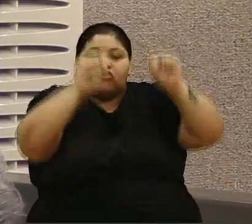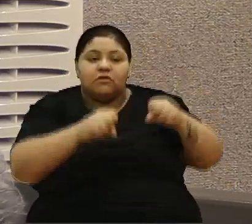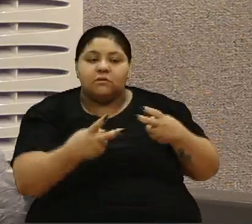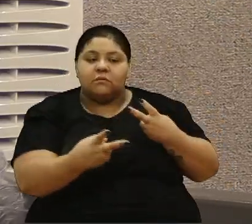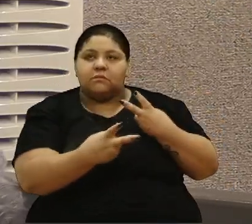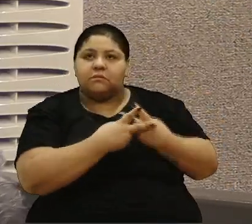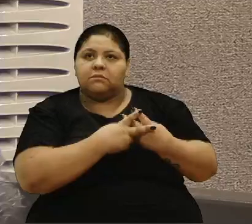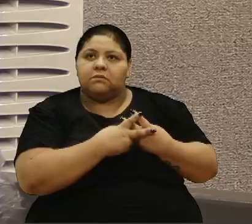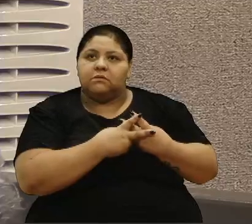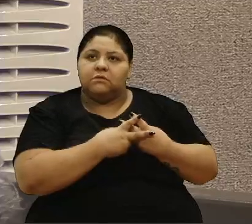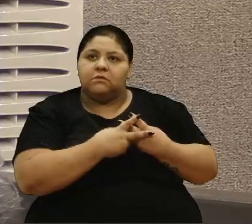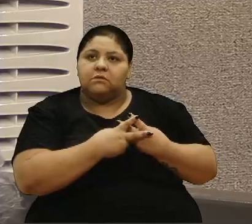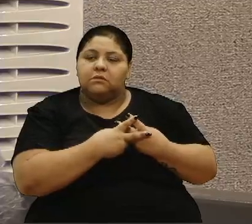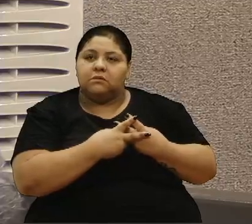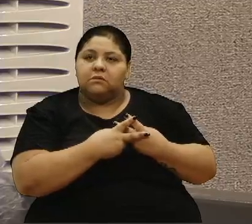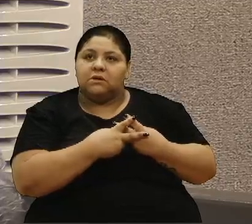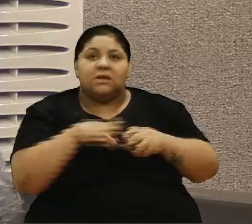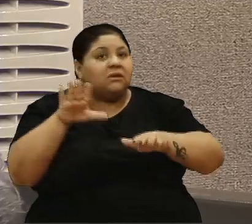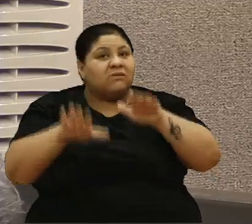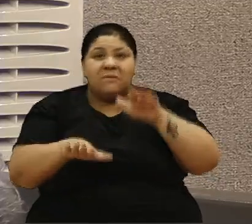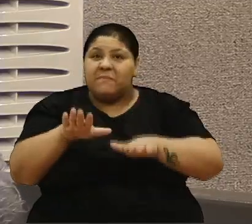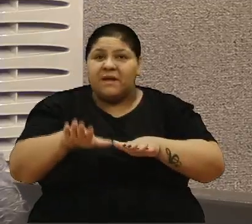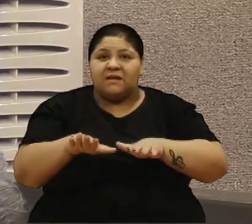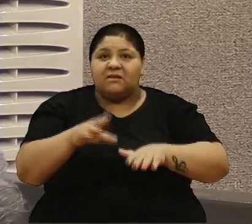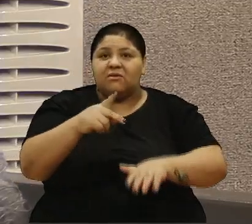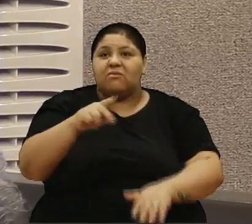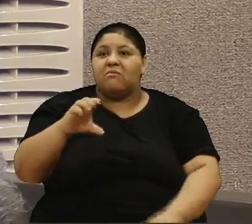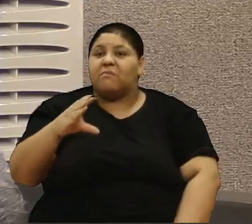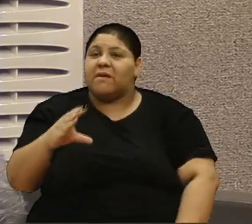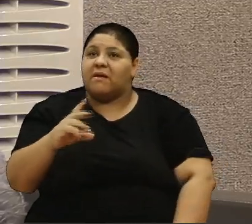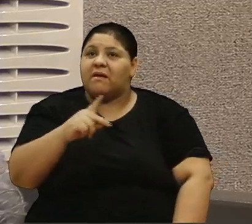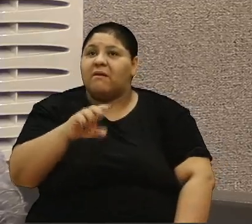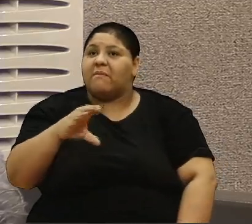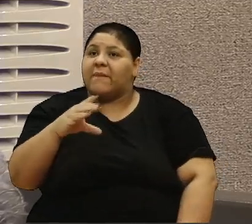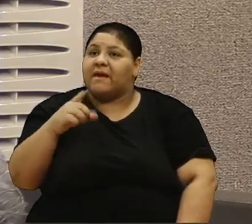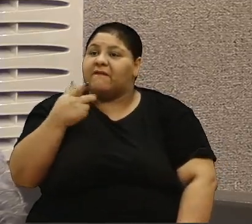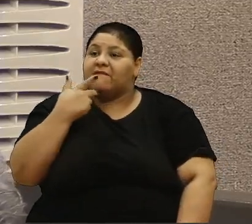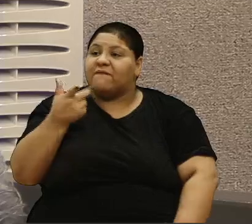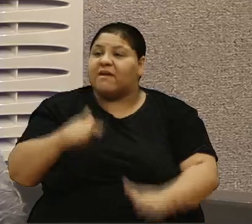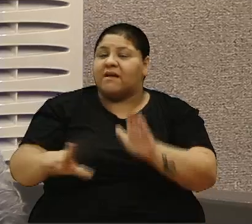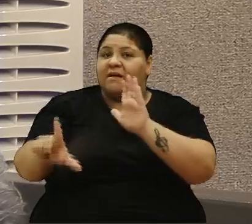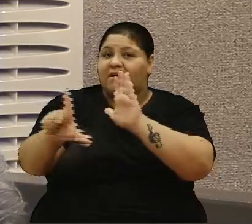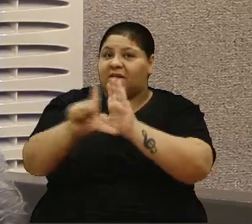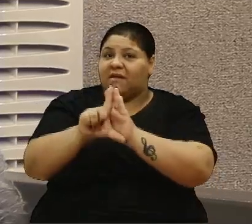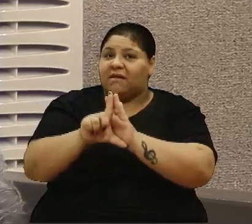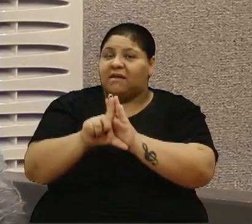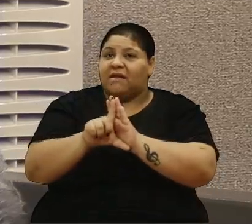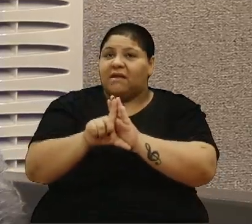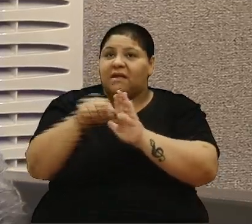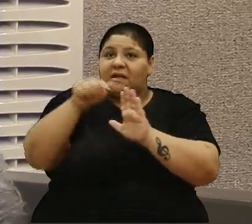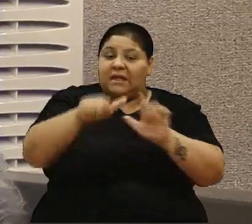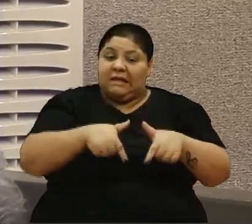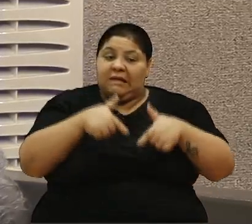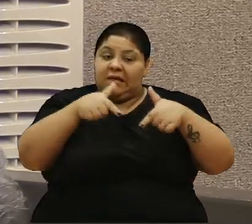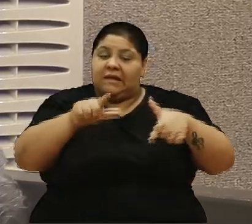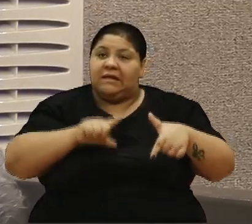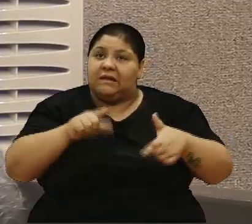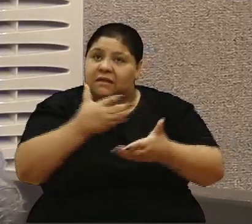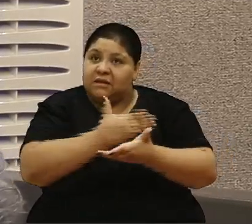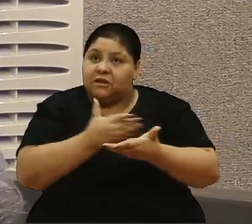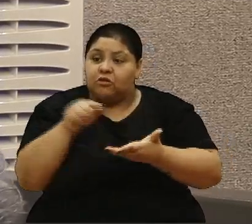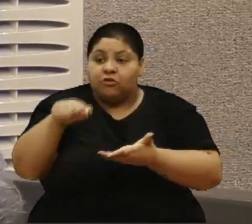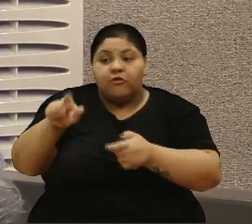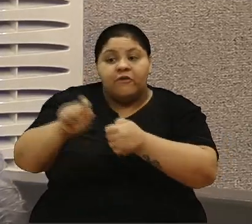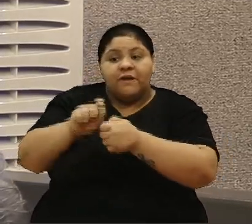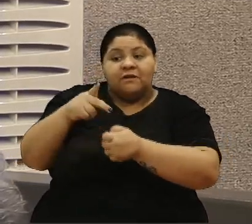que independe do fator da PEC. A PEC está tratando do aspecto legal. Essa aplicabilidade tem que ser mexida a partir de, então, daquilo que foi